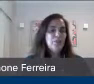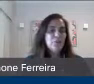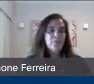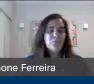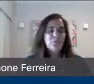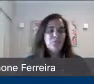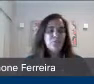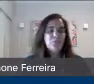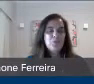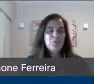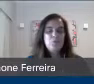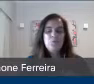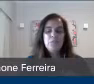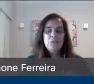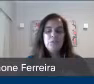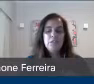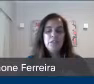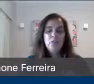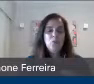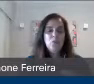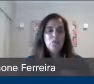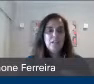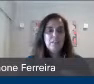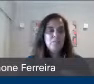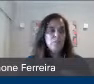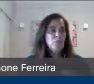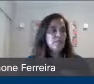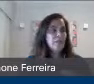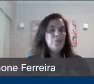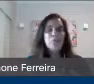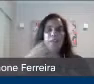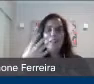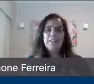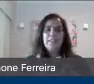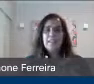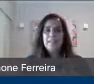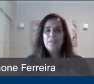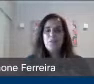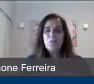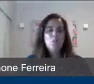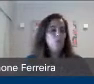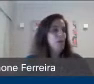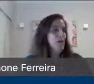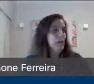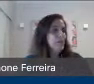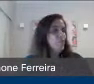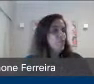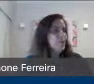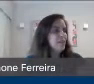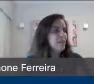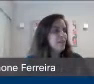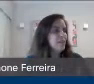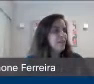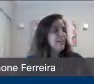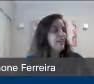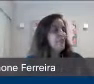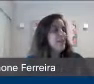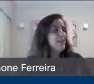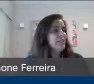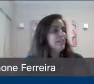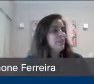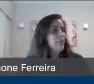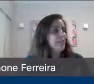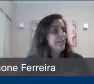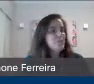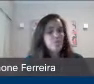em Minerva, e todas essas pessoas têm uma característica em comum, assim como a Jéssica que foi aceita em Wellesley em Dartmouth